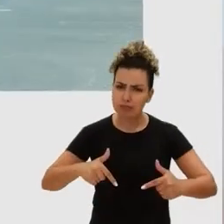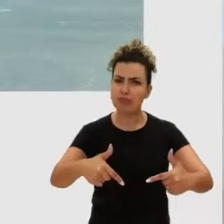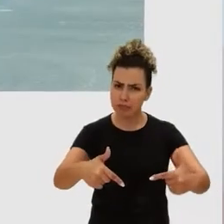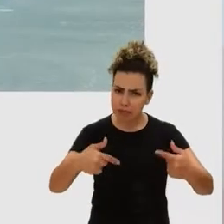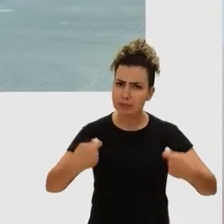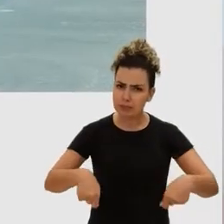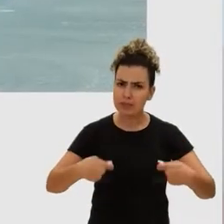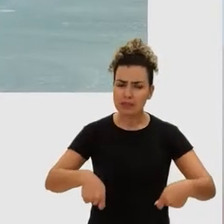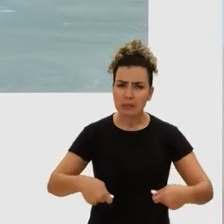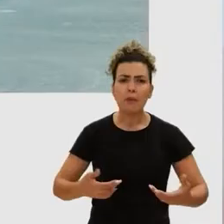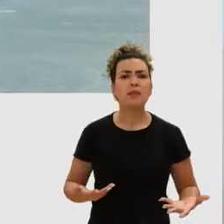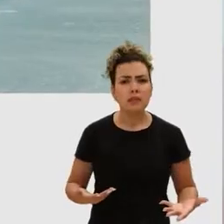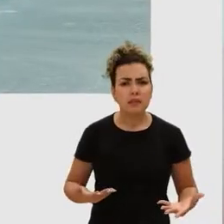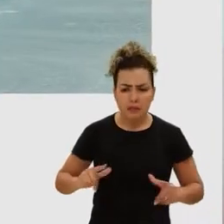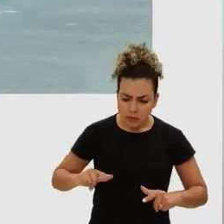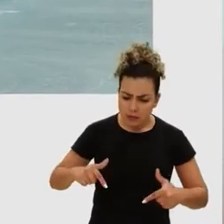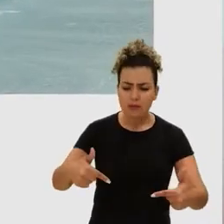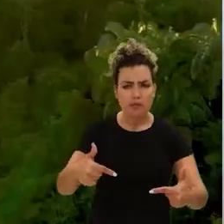Mas como?